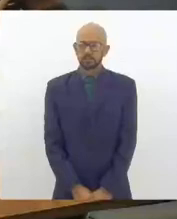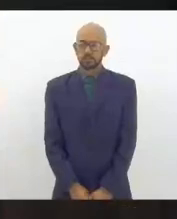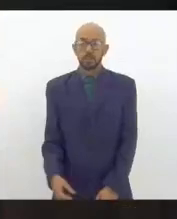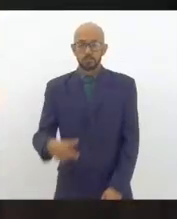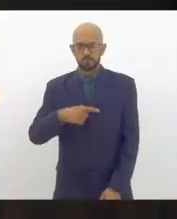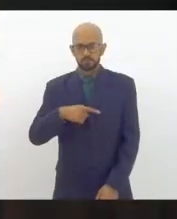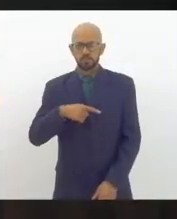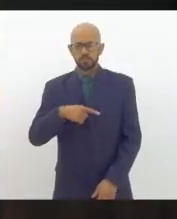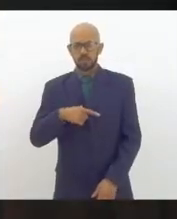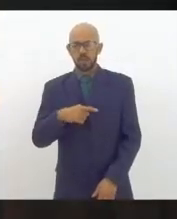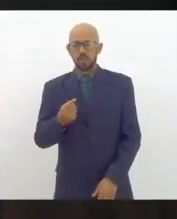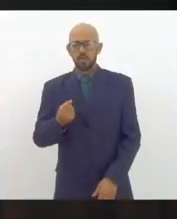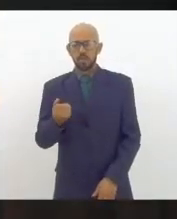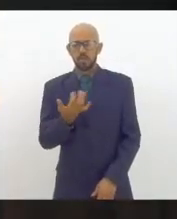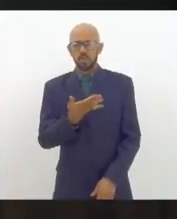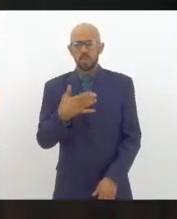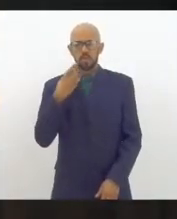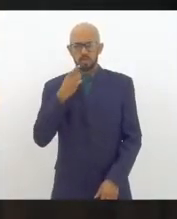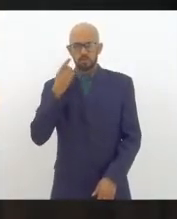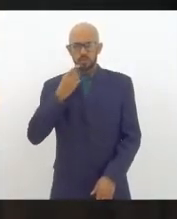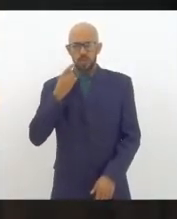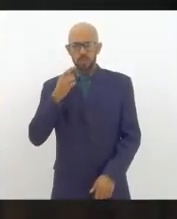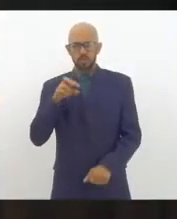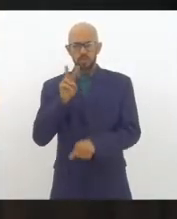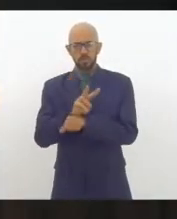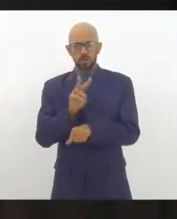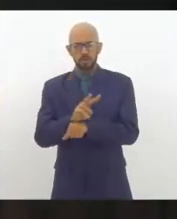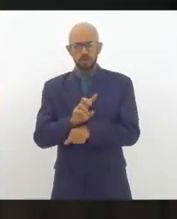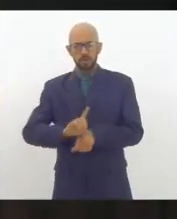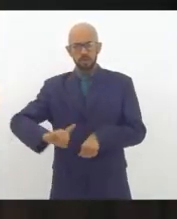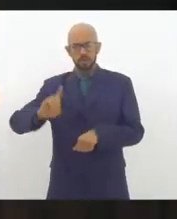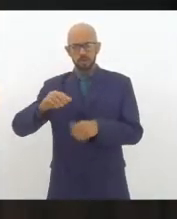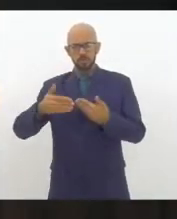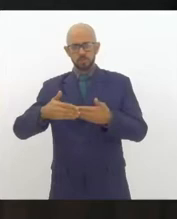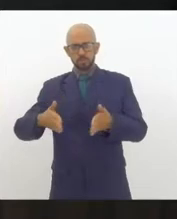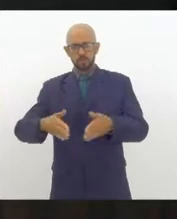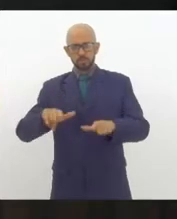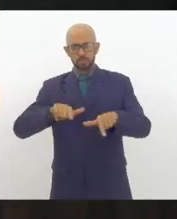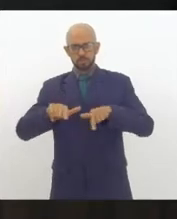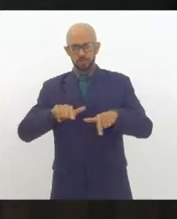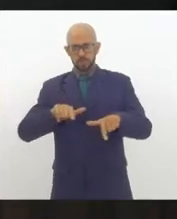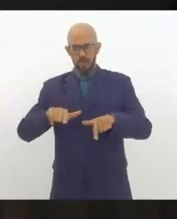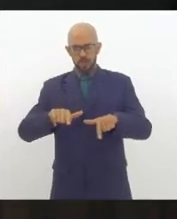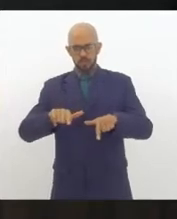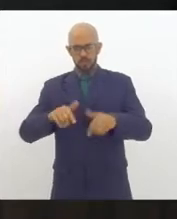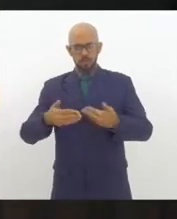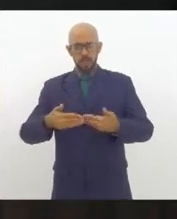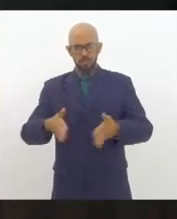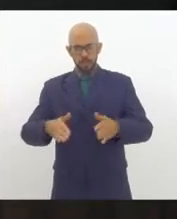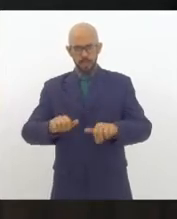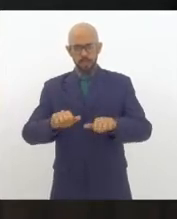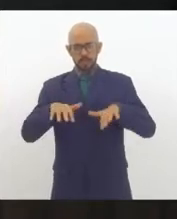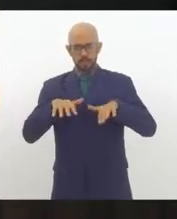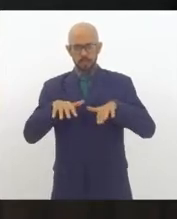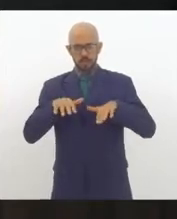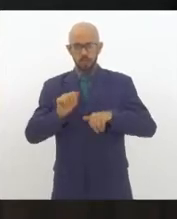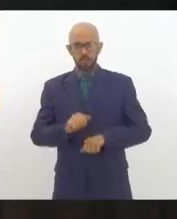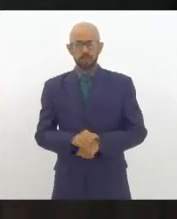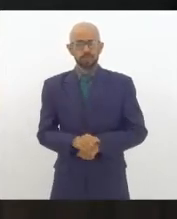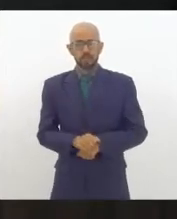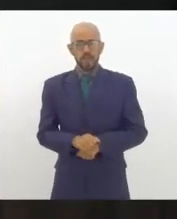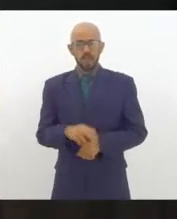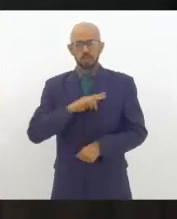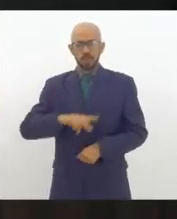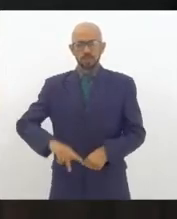Havendo o número legal e sob a proteção de Deus, iniciamos os nossos trabalhos. Está aberta a sessão. A